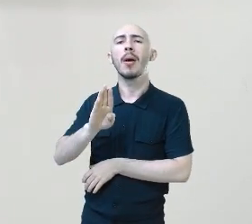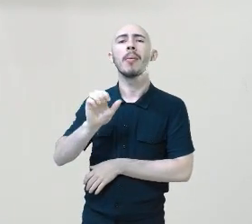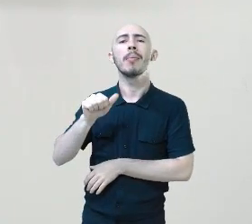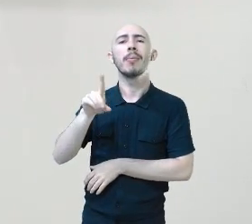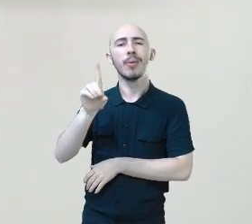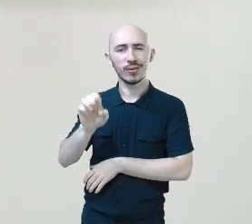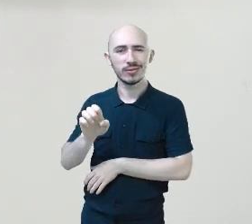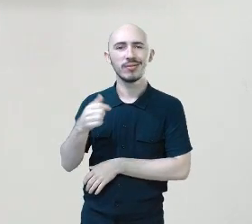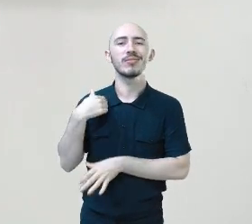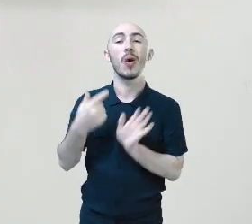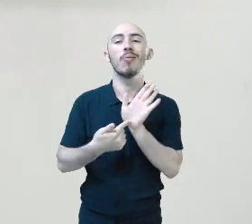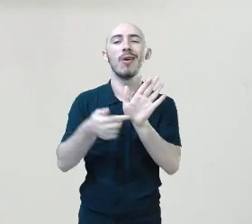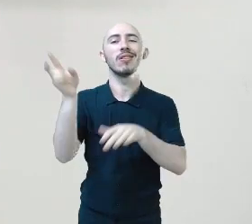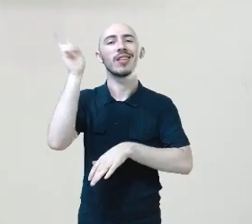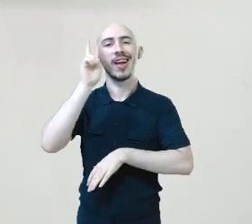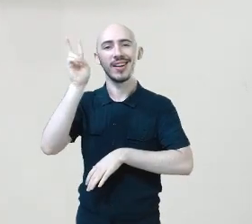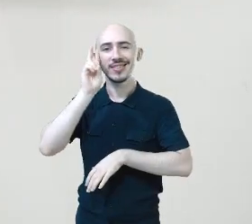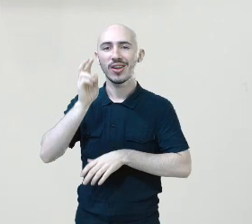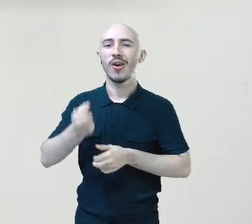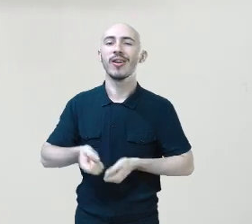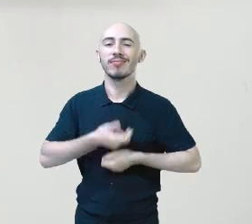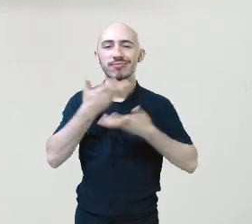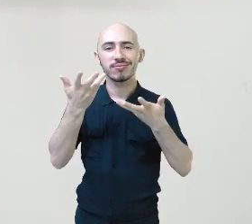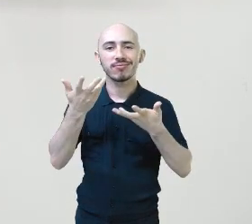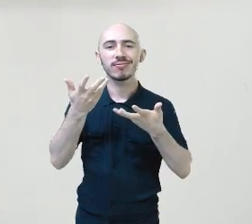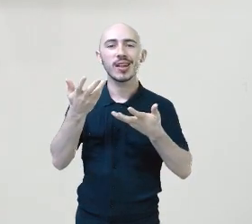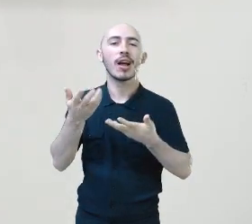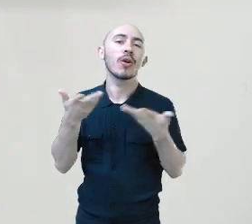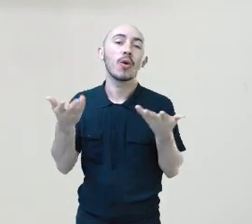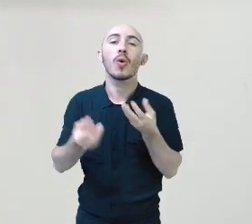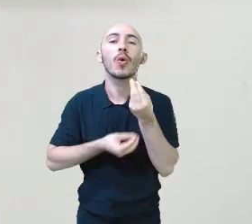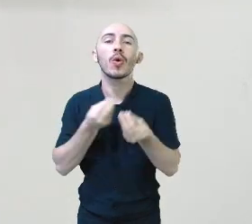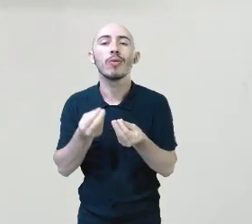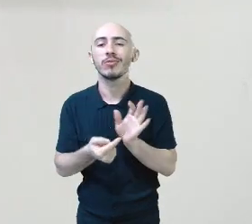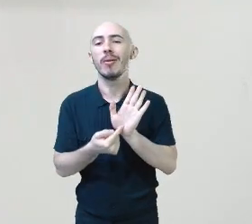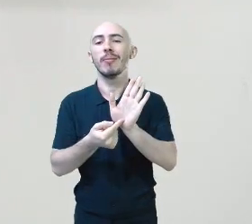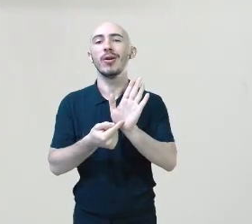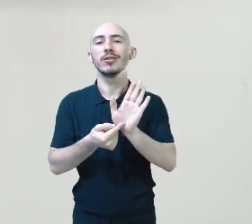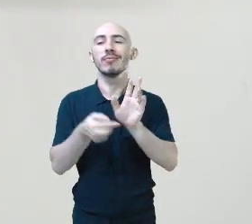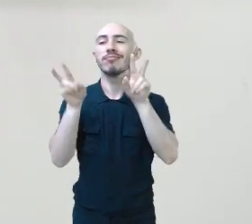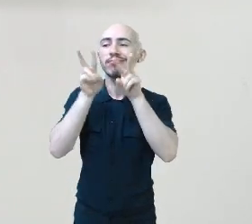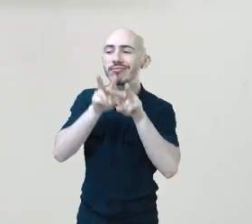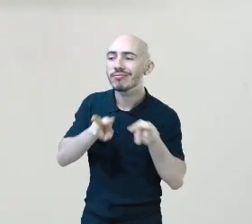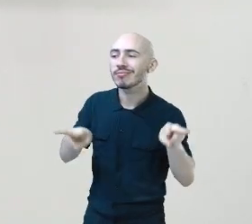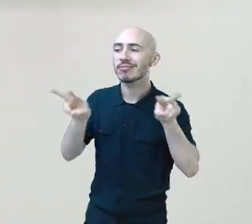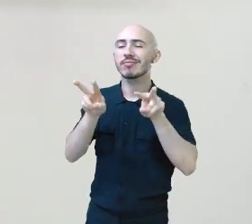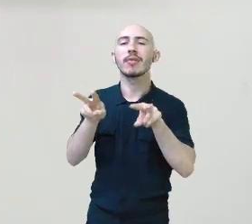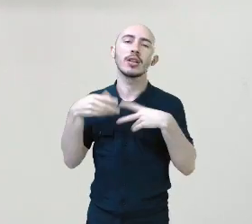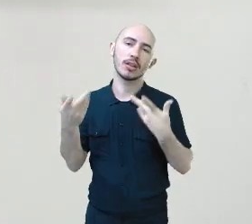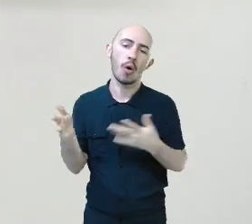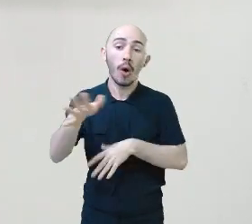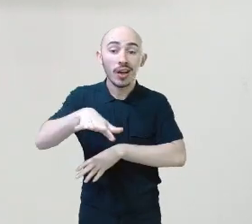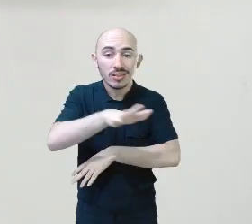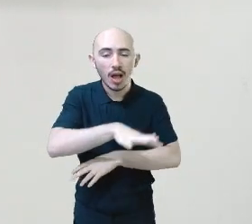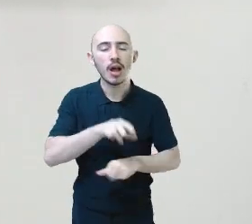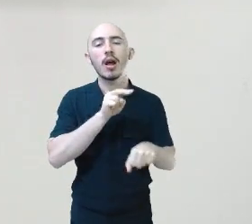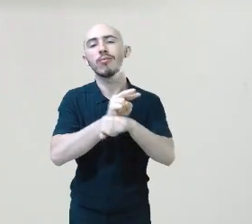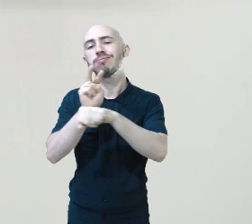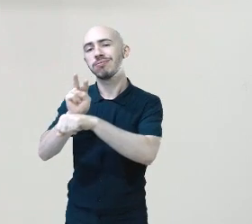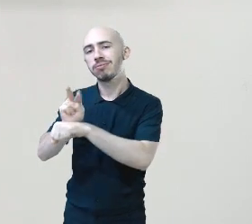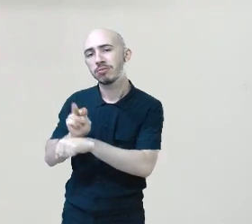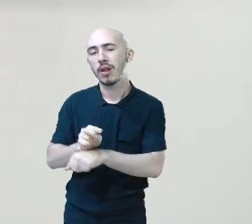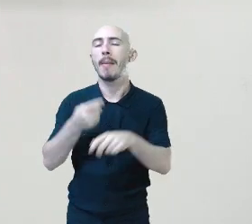história sendo contada através da paisagem. Por isso que ela precisa ser preservada. As casas, todo o